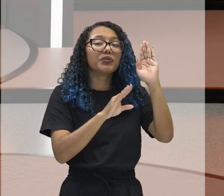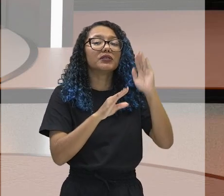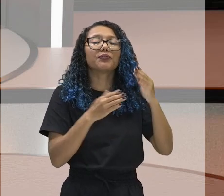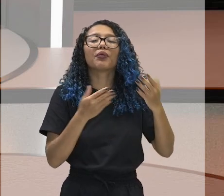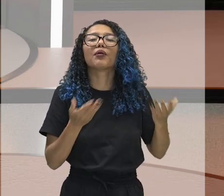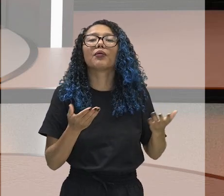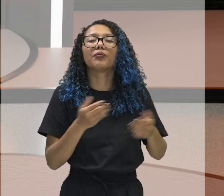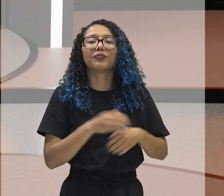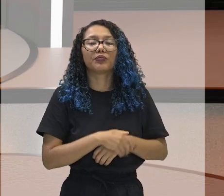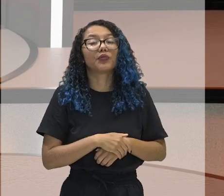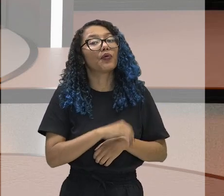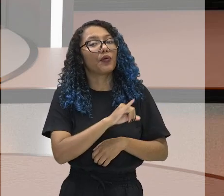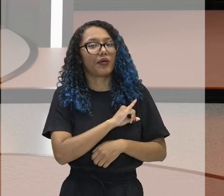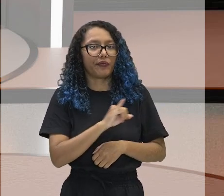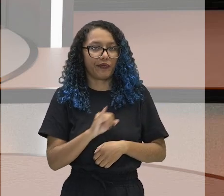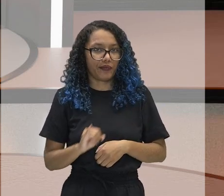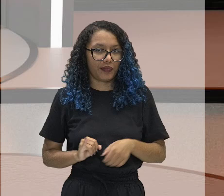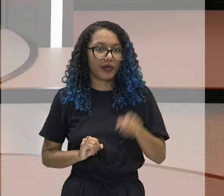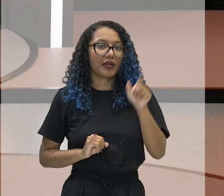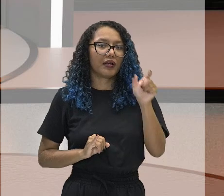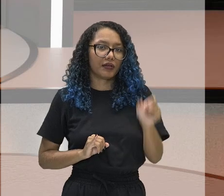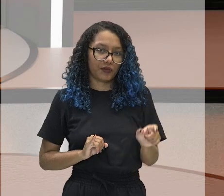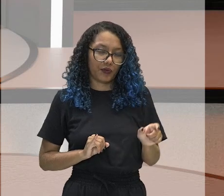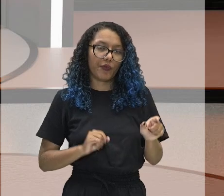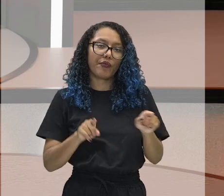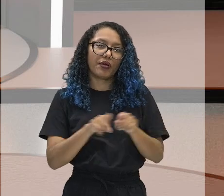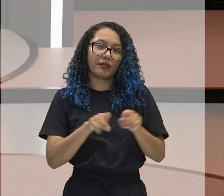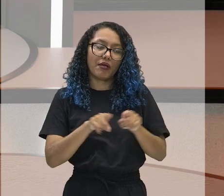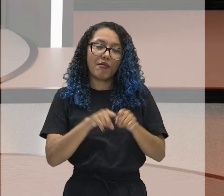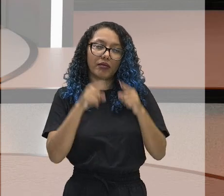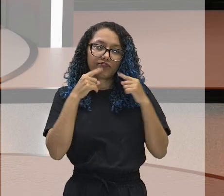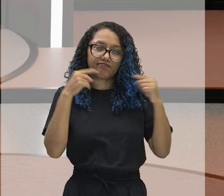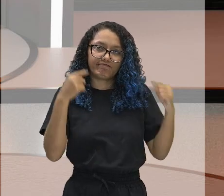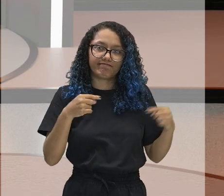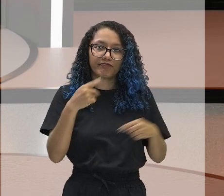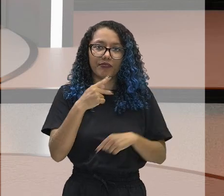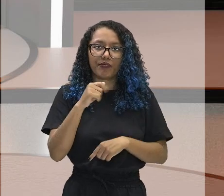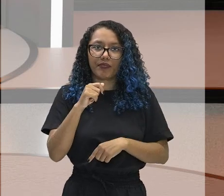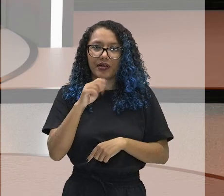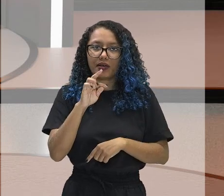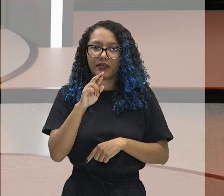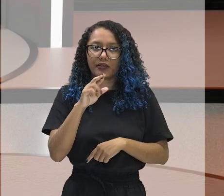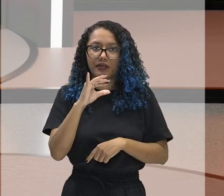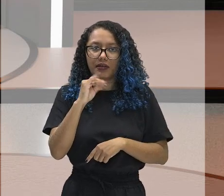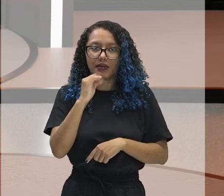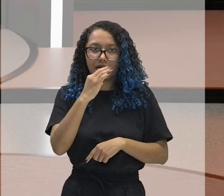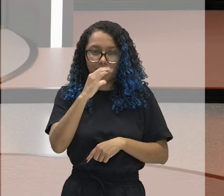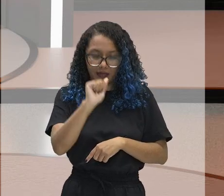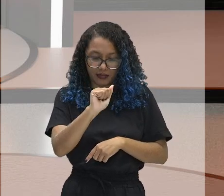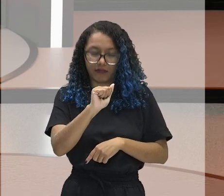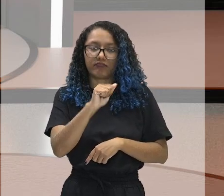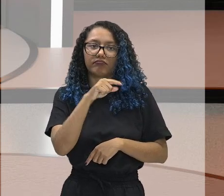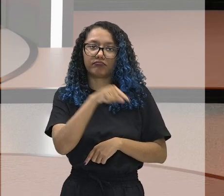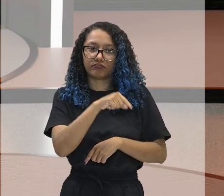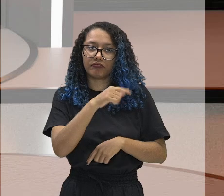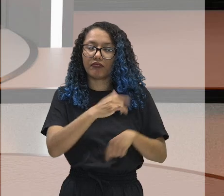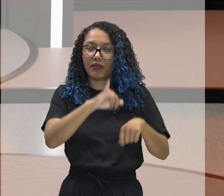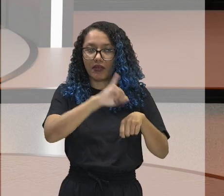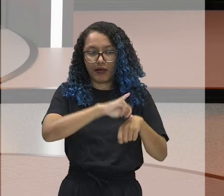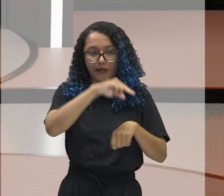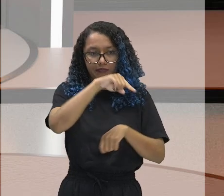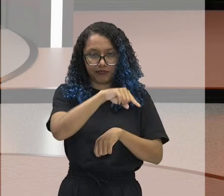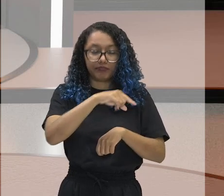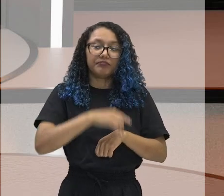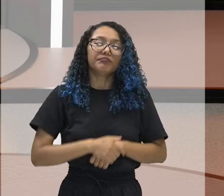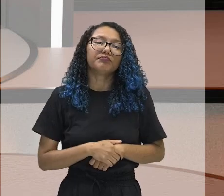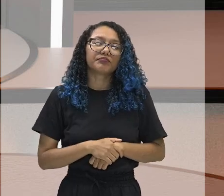próprio imperador e também o patriarca de Bizâncio, o patriarca de Constantinopla. Mas voltamos à questão iconoclasta